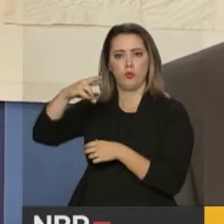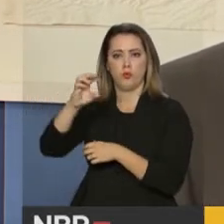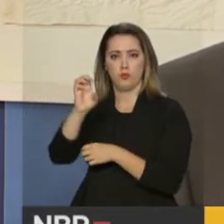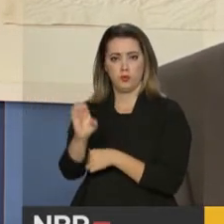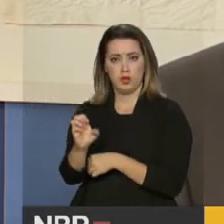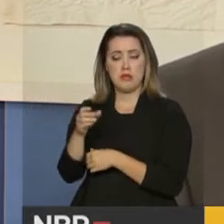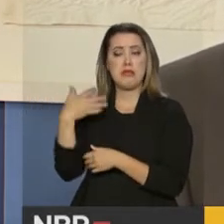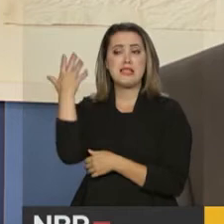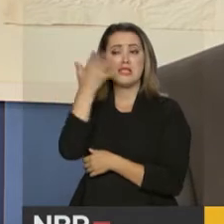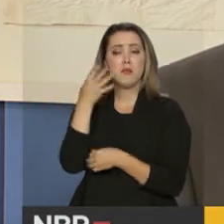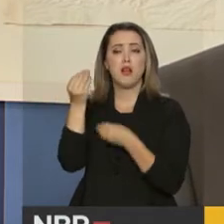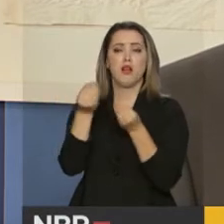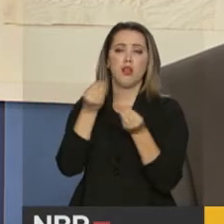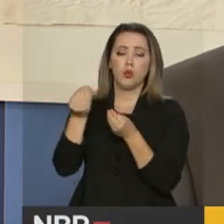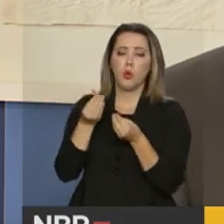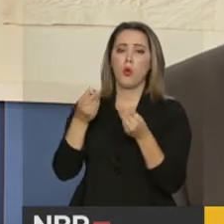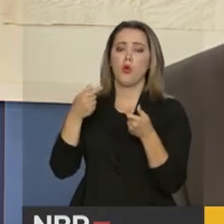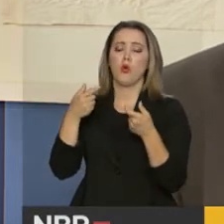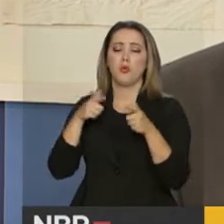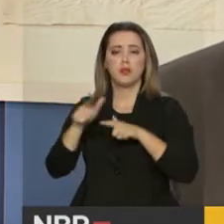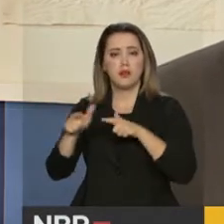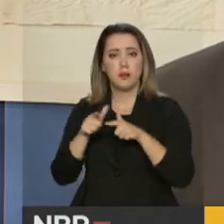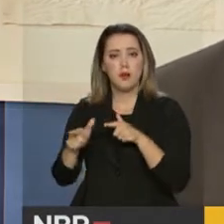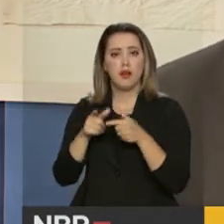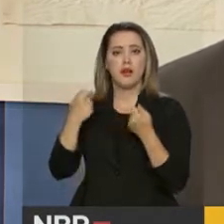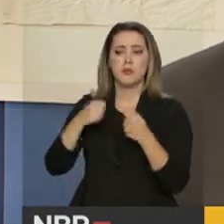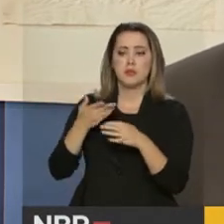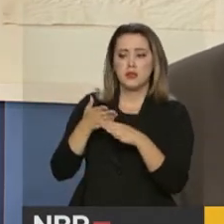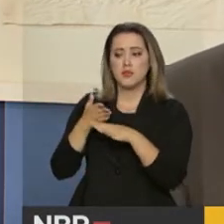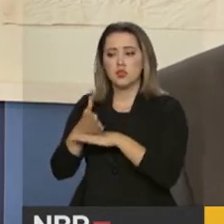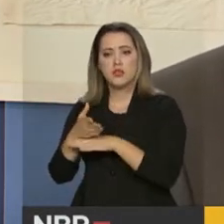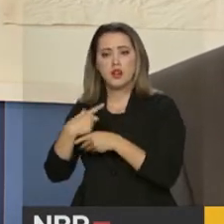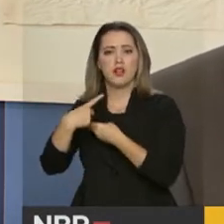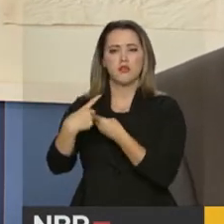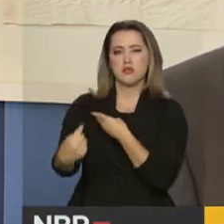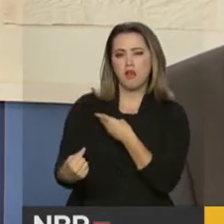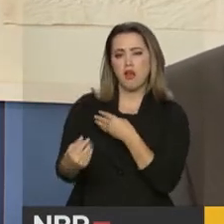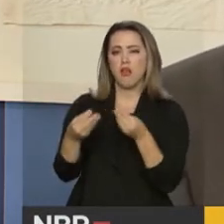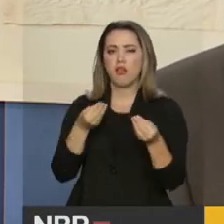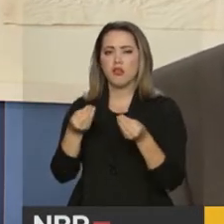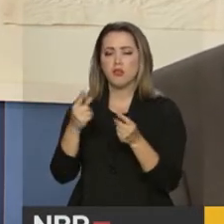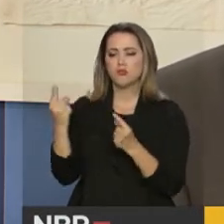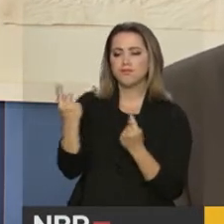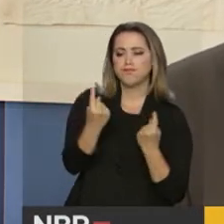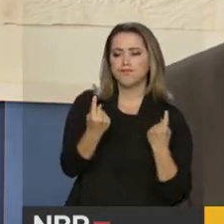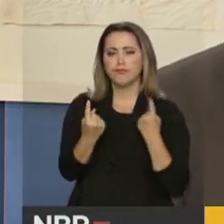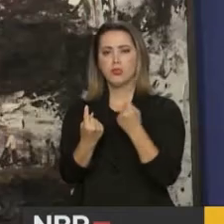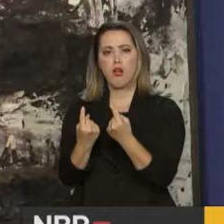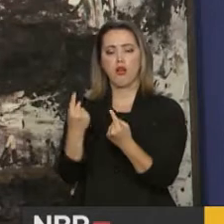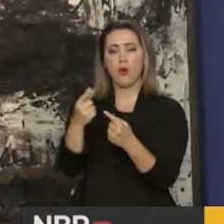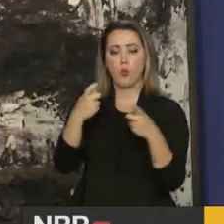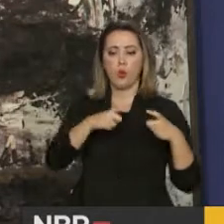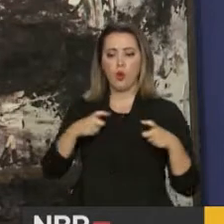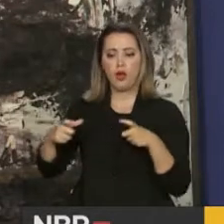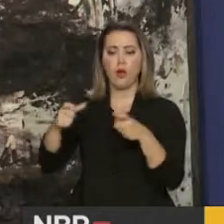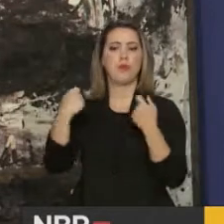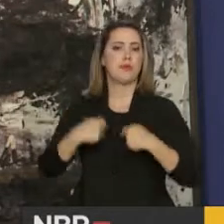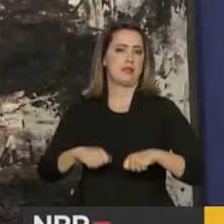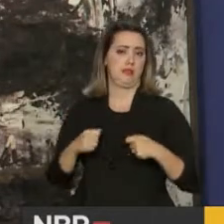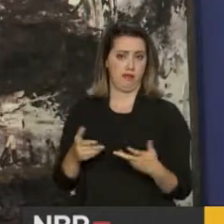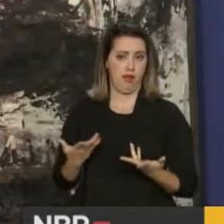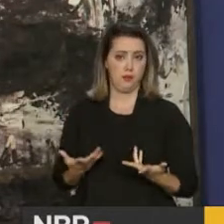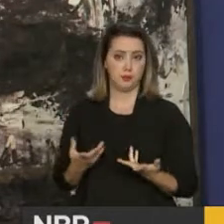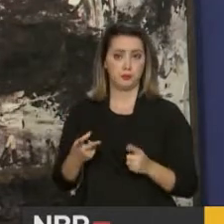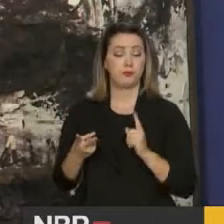explicando para o Niemeyer o que era necessário em termos de entradas, saídas, fluxo de pessoas, espaços.